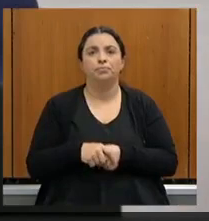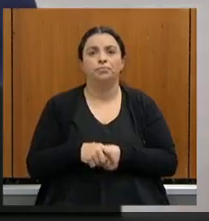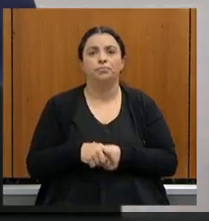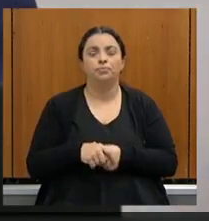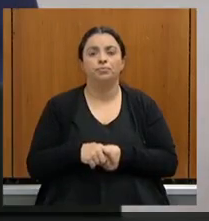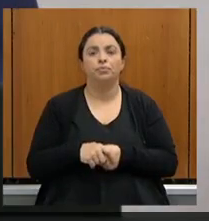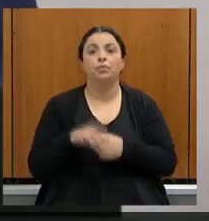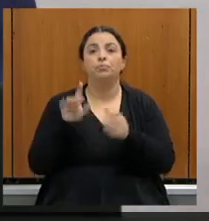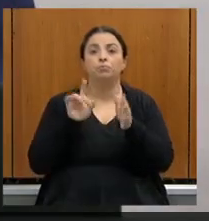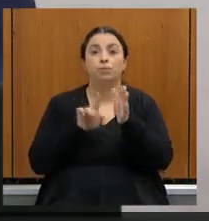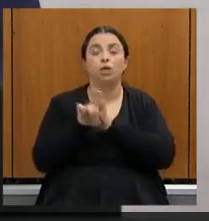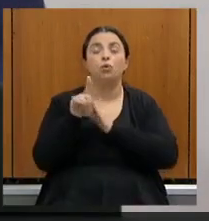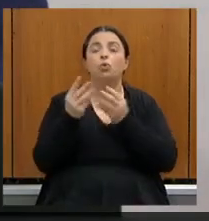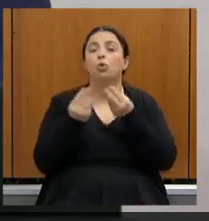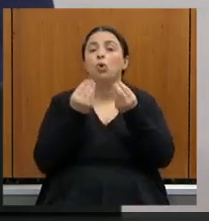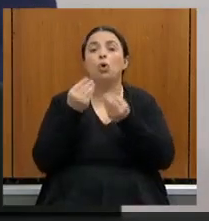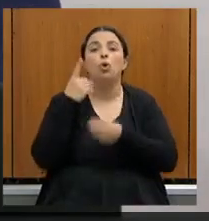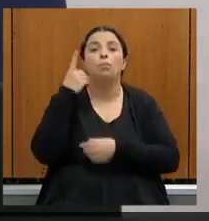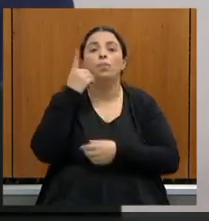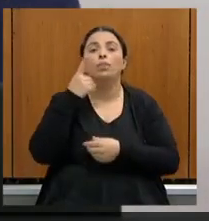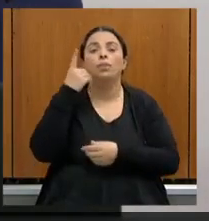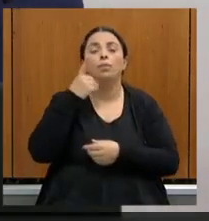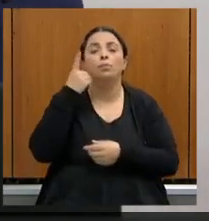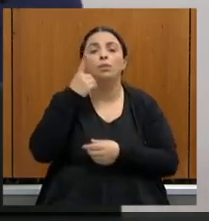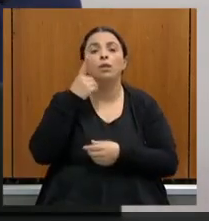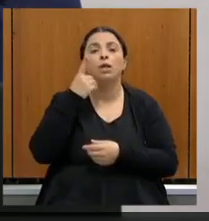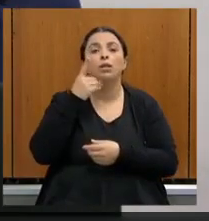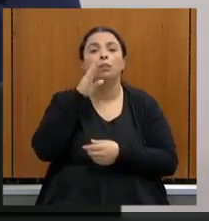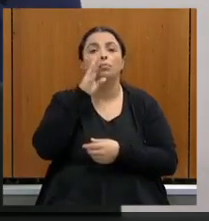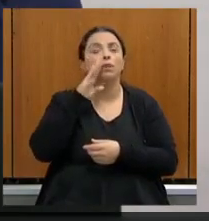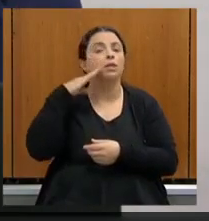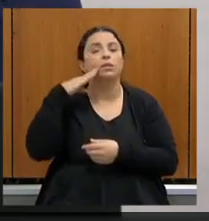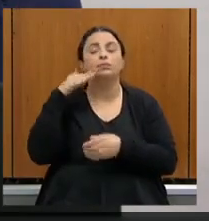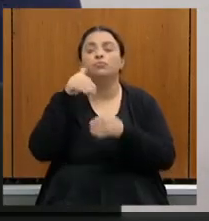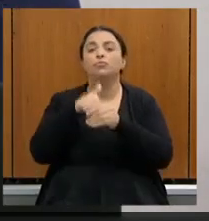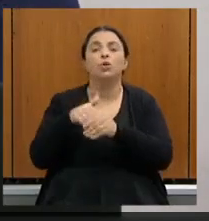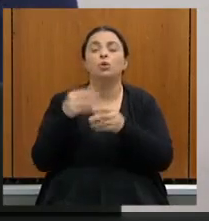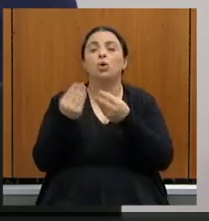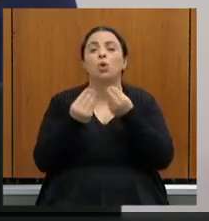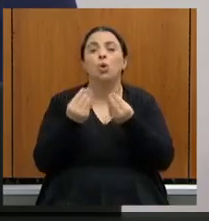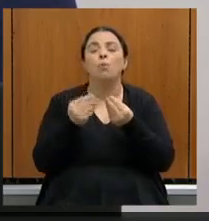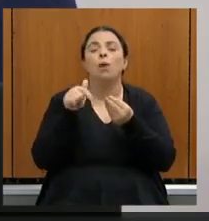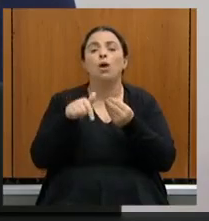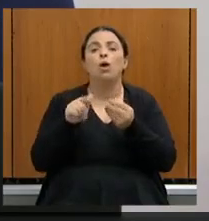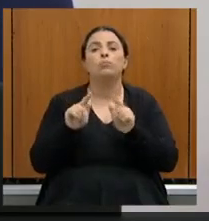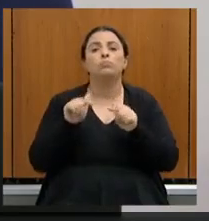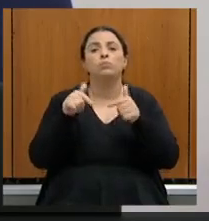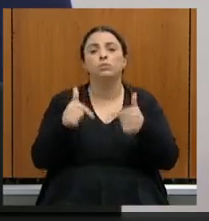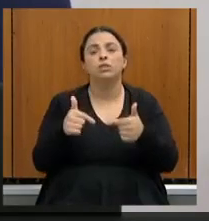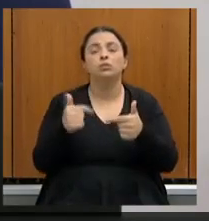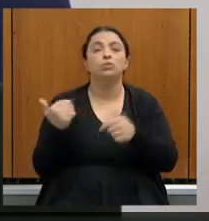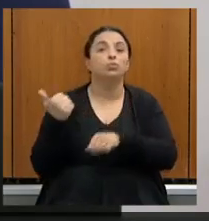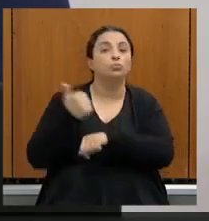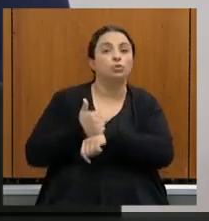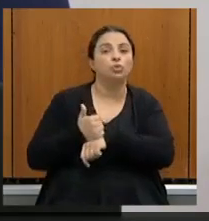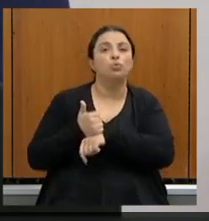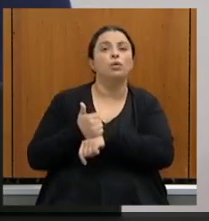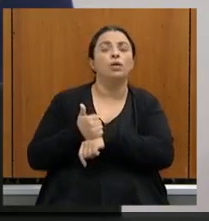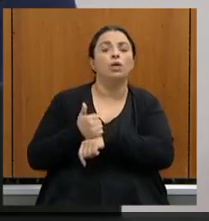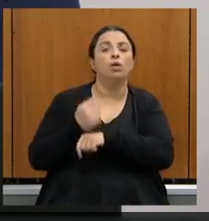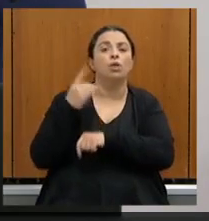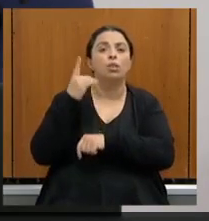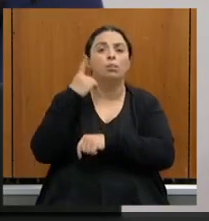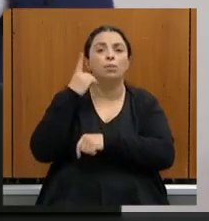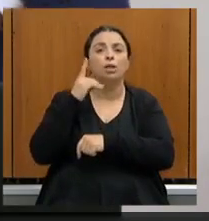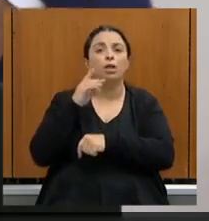consulto como vota a deputada Beatriz Serqueira neste ato aqui substituindo aqui o deputado